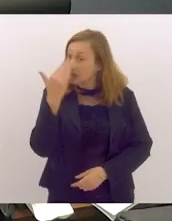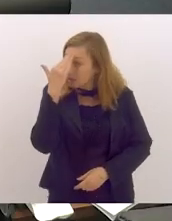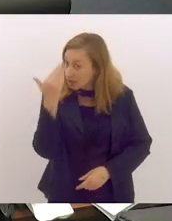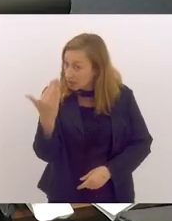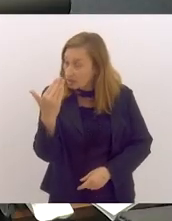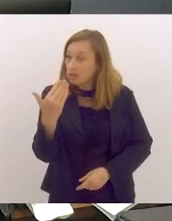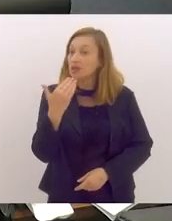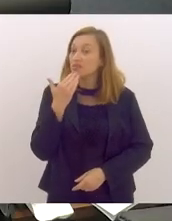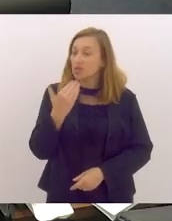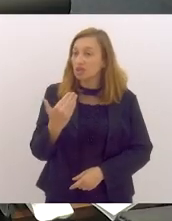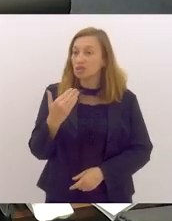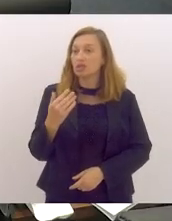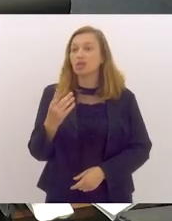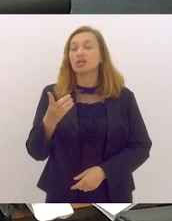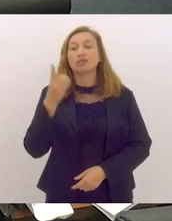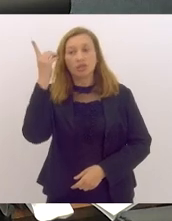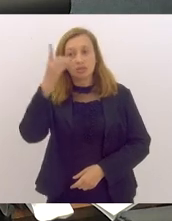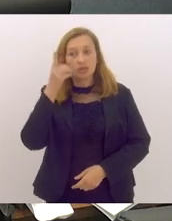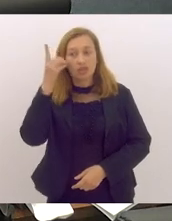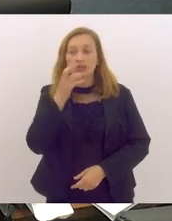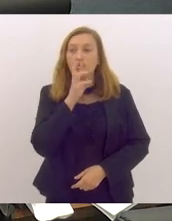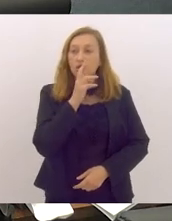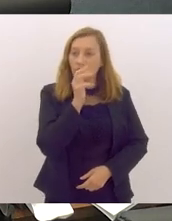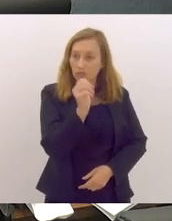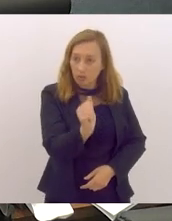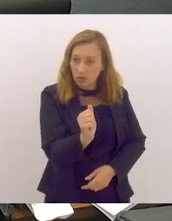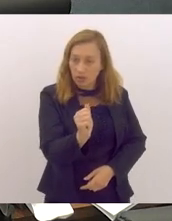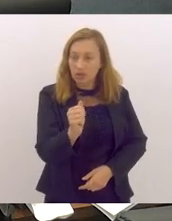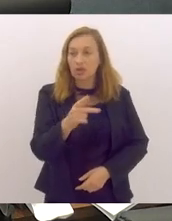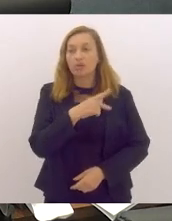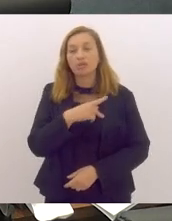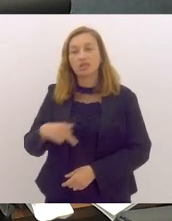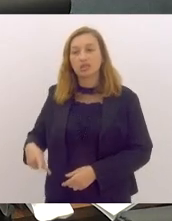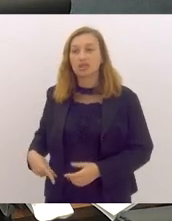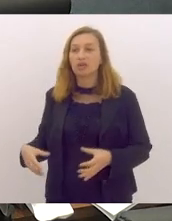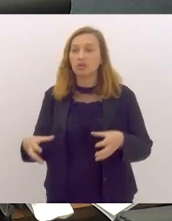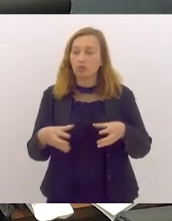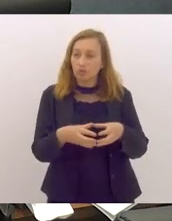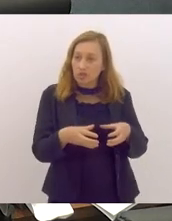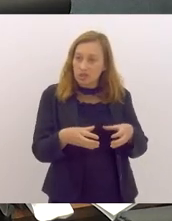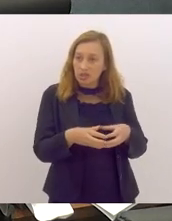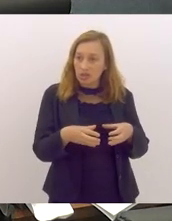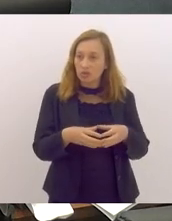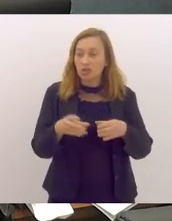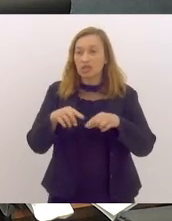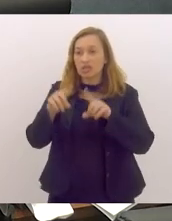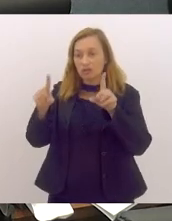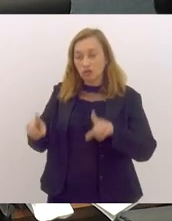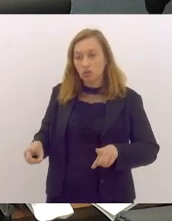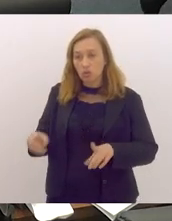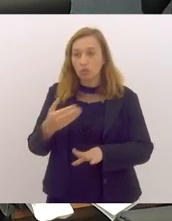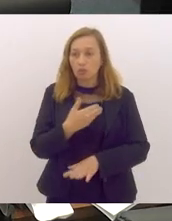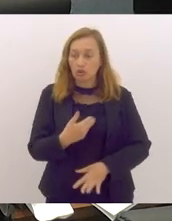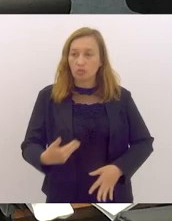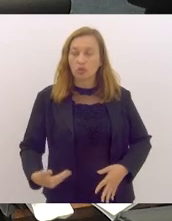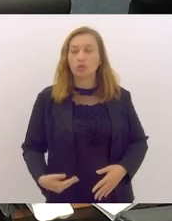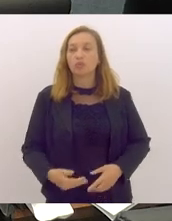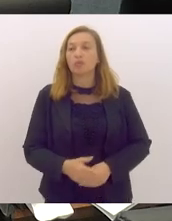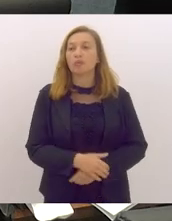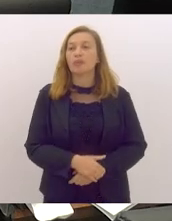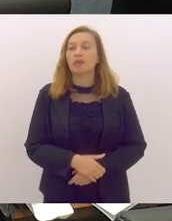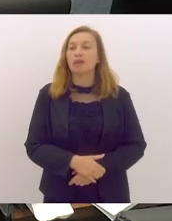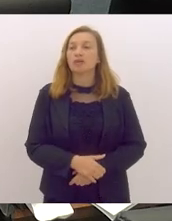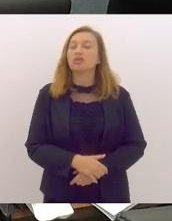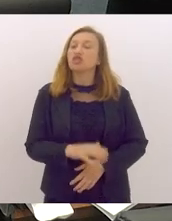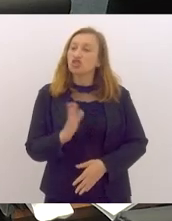e pedir ao nobre deputado Rodrigo Amorim, presidente da Comissão de Servidores, para ele